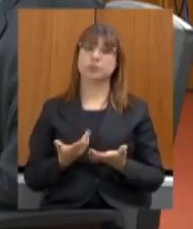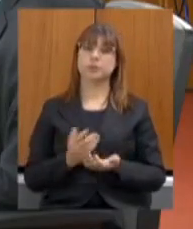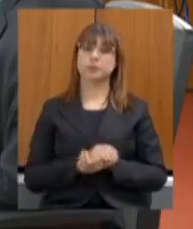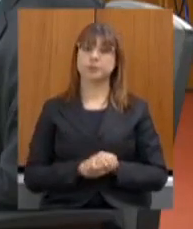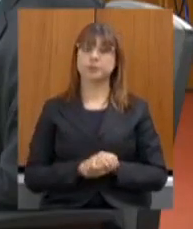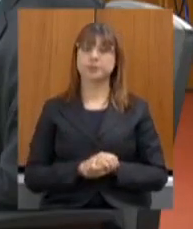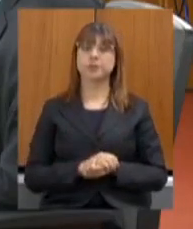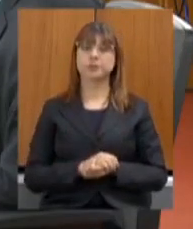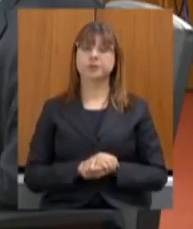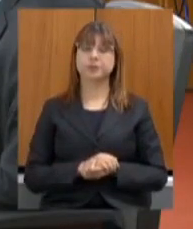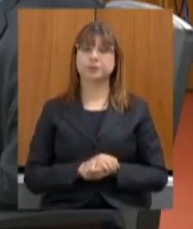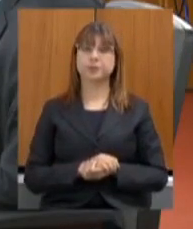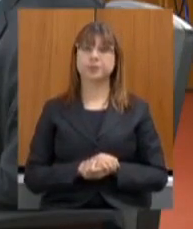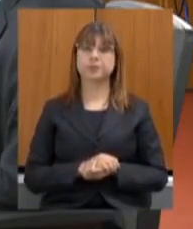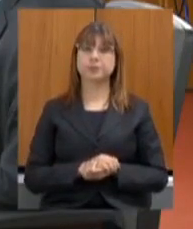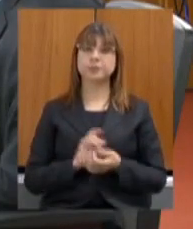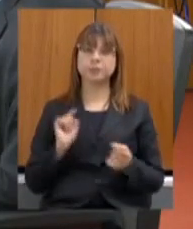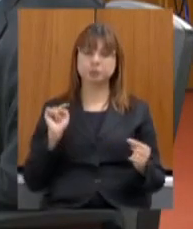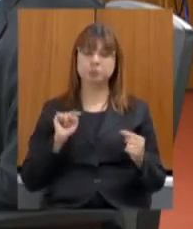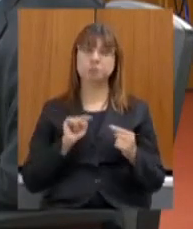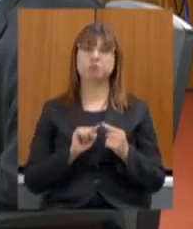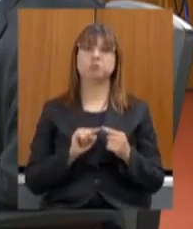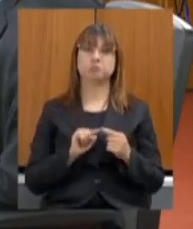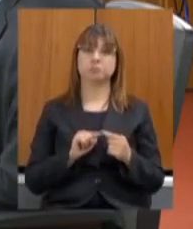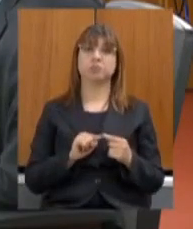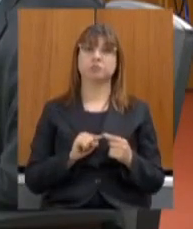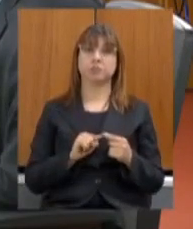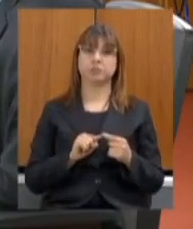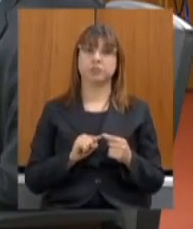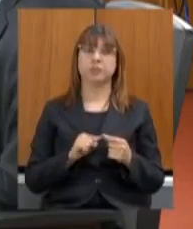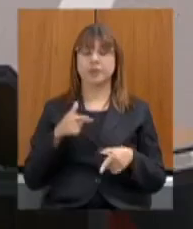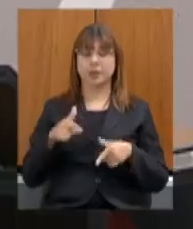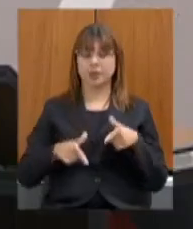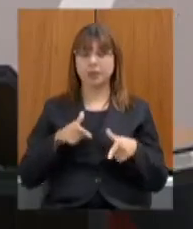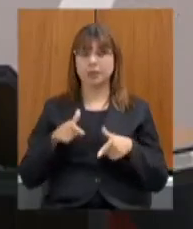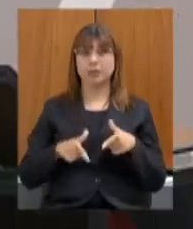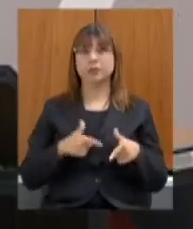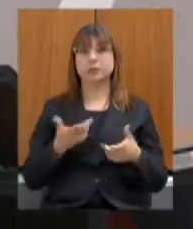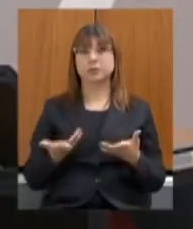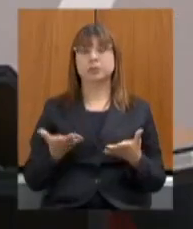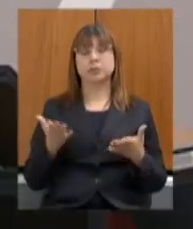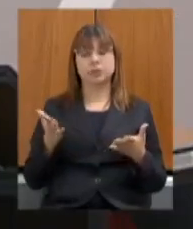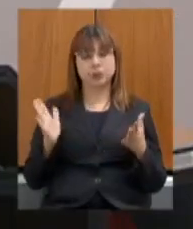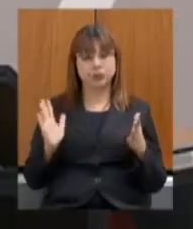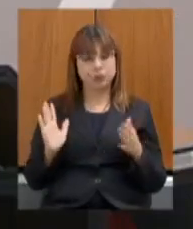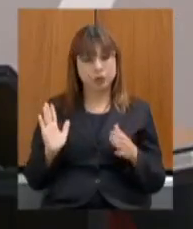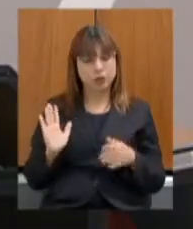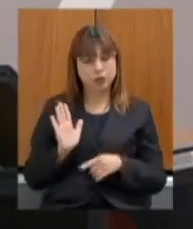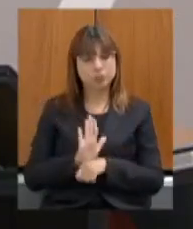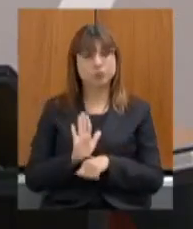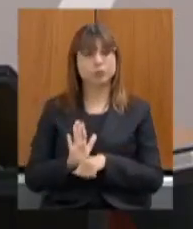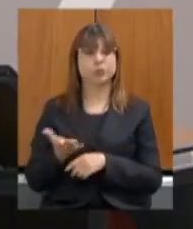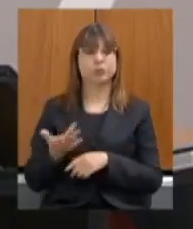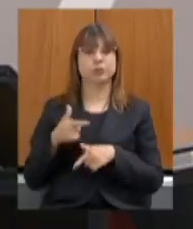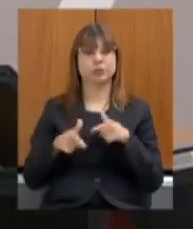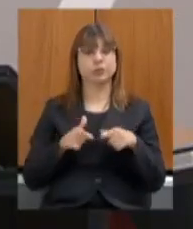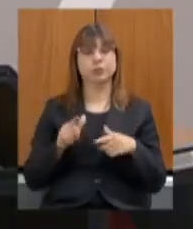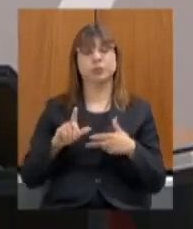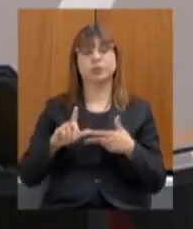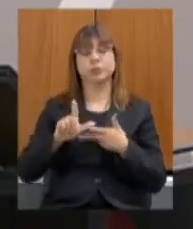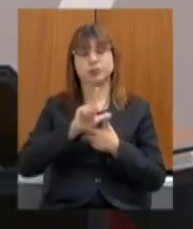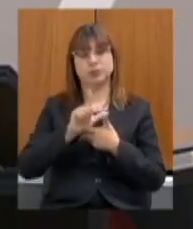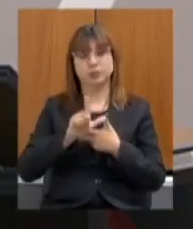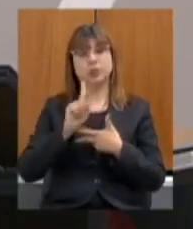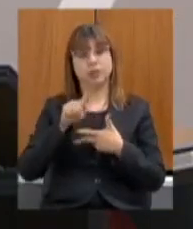propositiva desse trabalho que favorece o trabalho do Legislativo, que é a fiscalização.